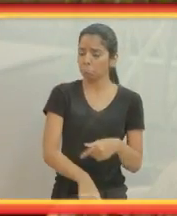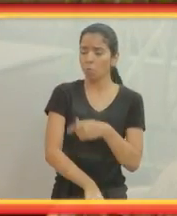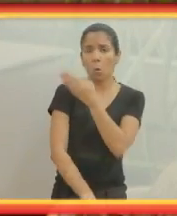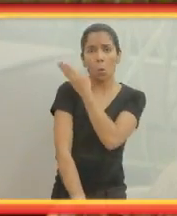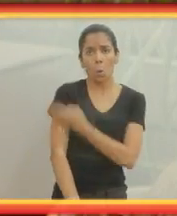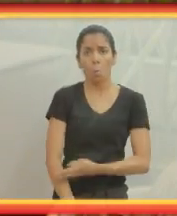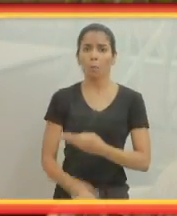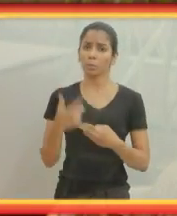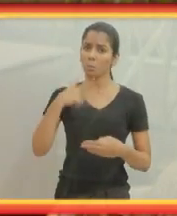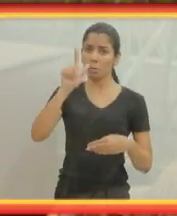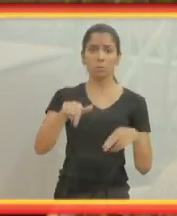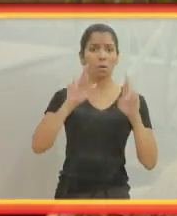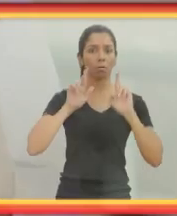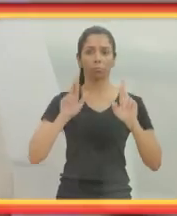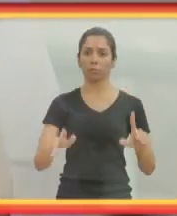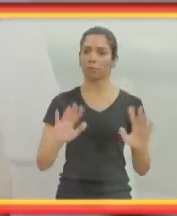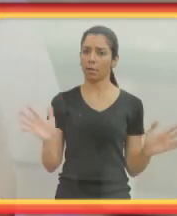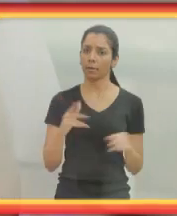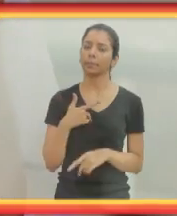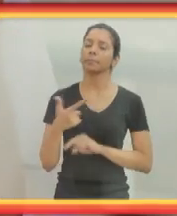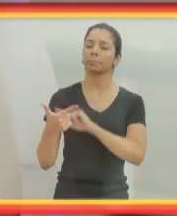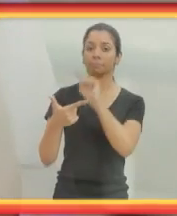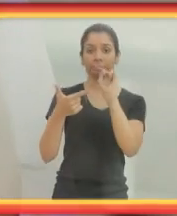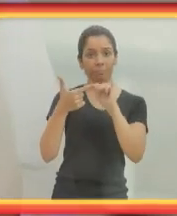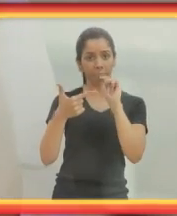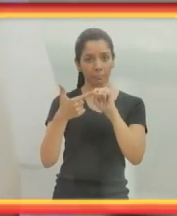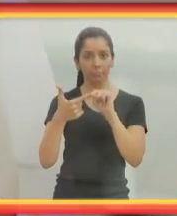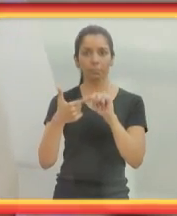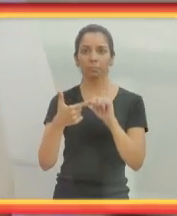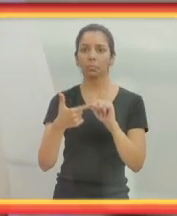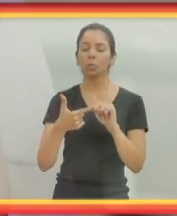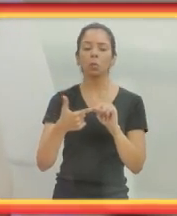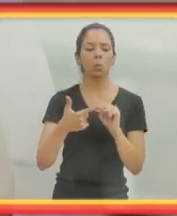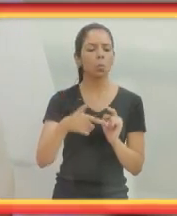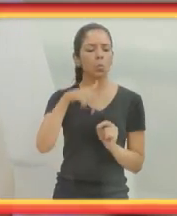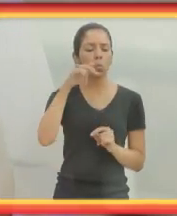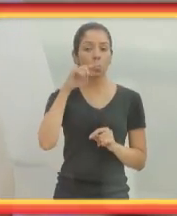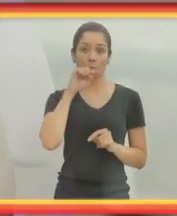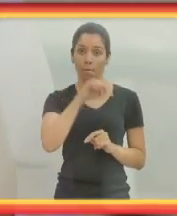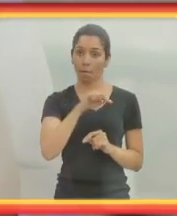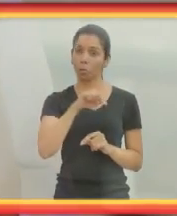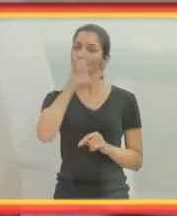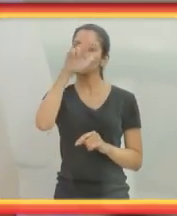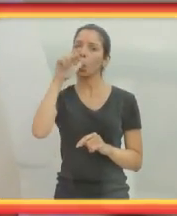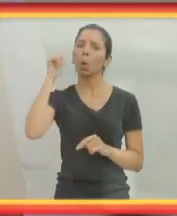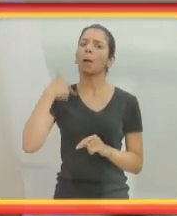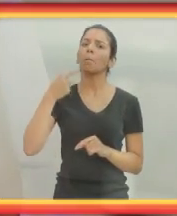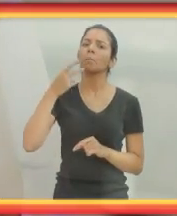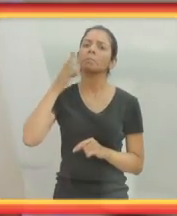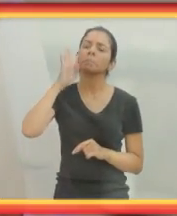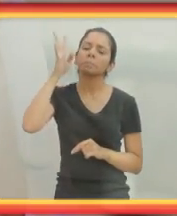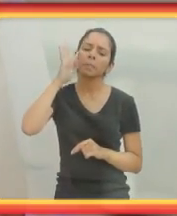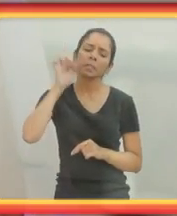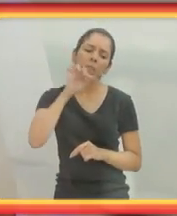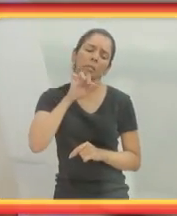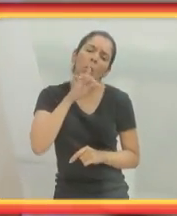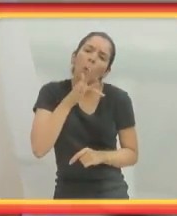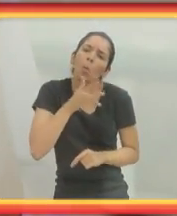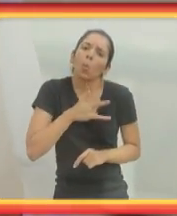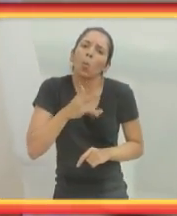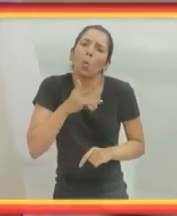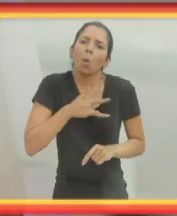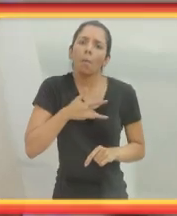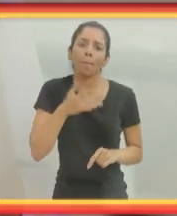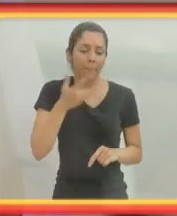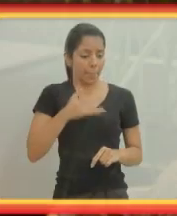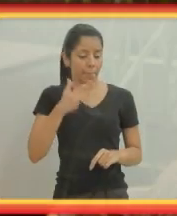se comportam e são diferentes. Segundo, que ele jamais tivesse uma perspectiva piedosa. Ele jamais tivesse